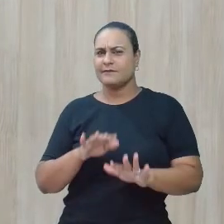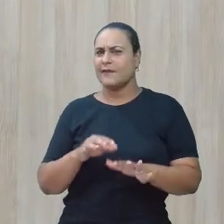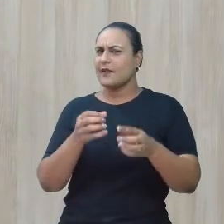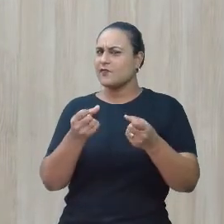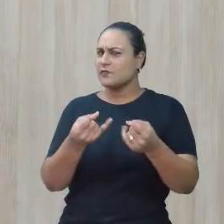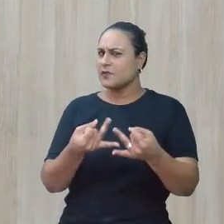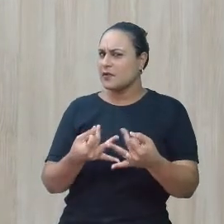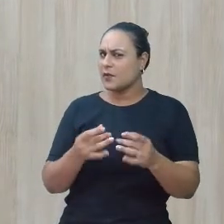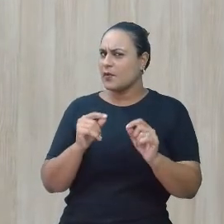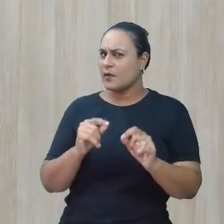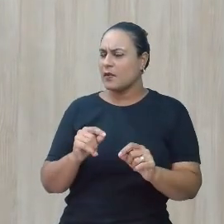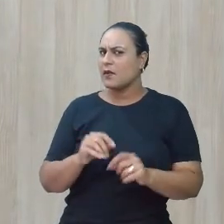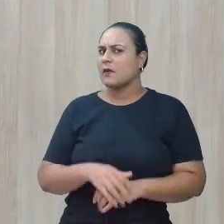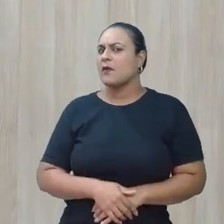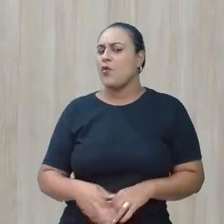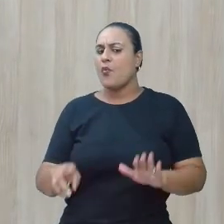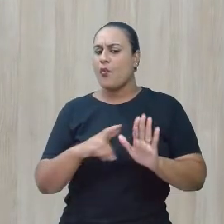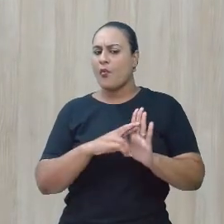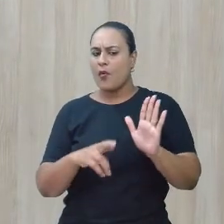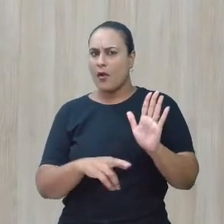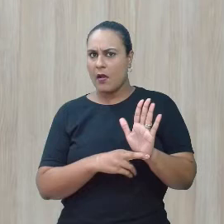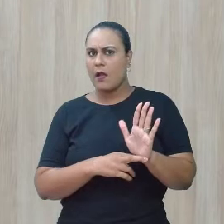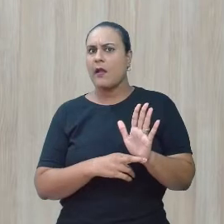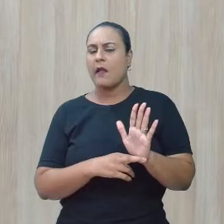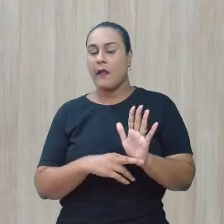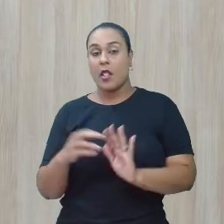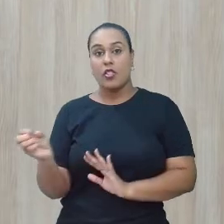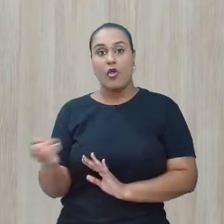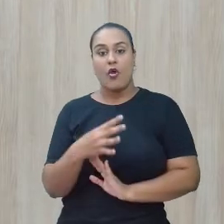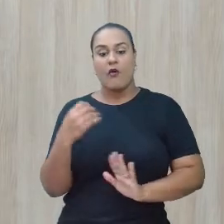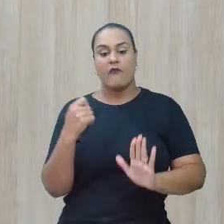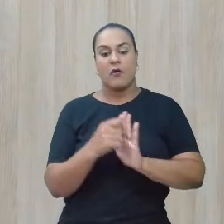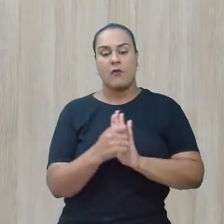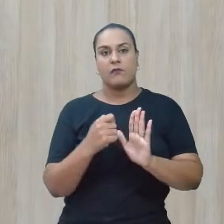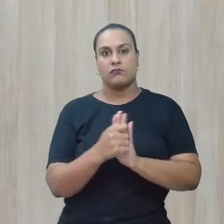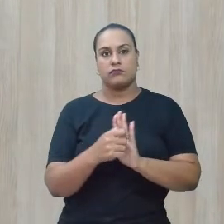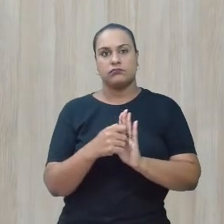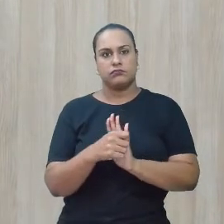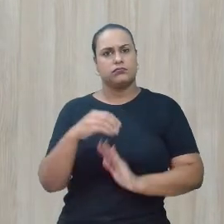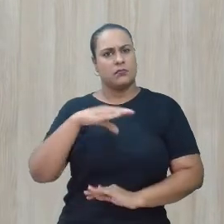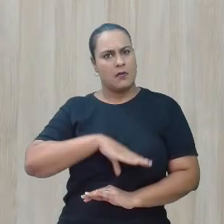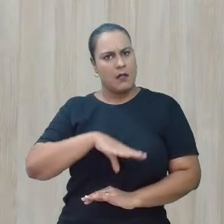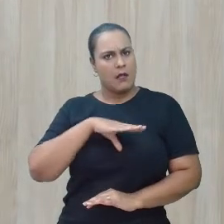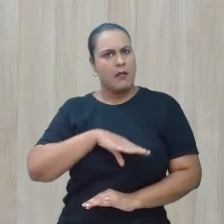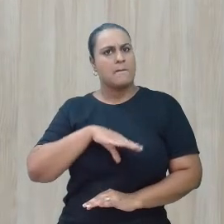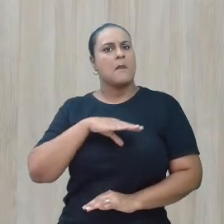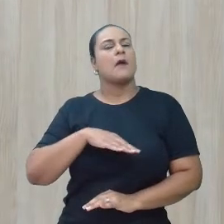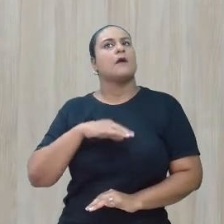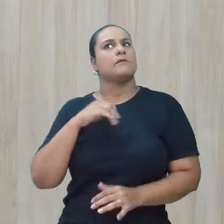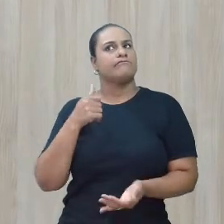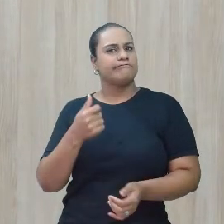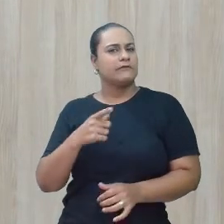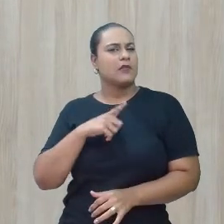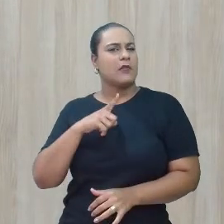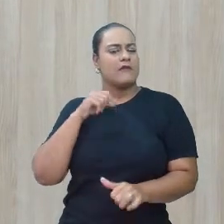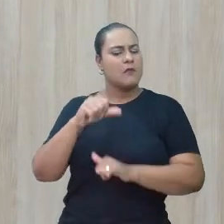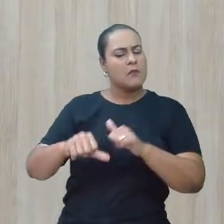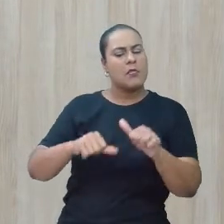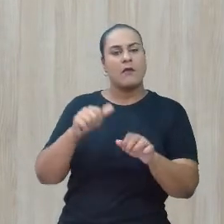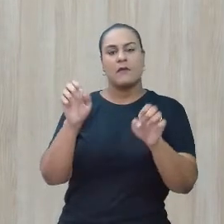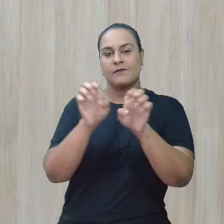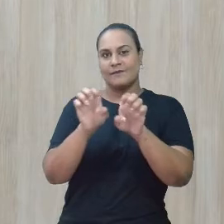era sobre o novo acordo ortográfico. Como a gente sabe, a língua passou por algumas mudançazinhas estruturais,